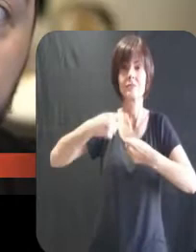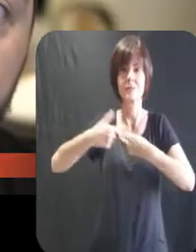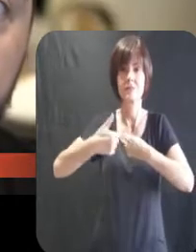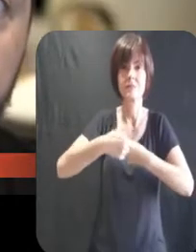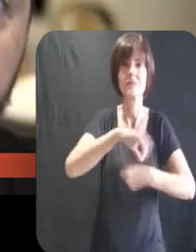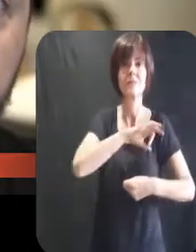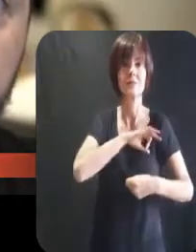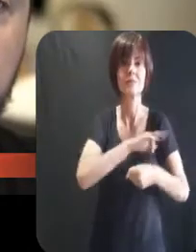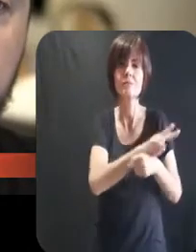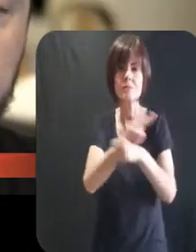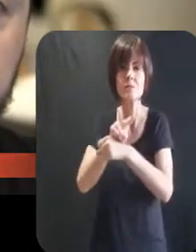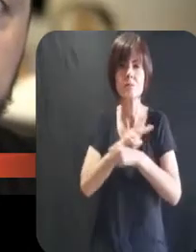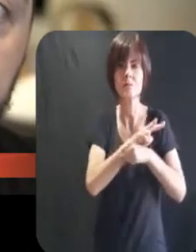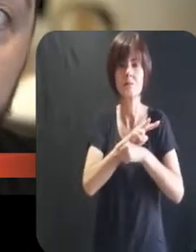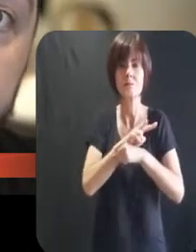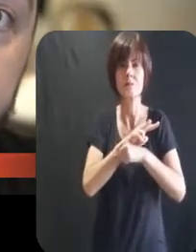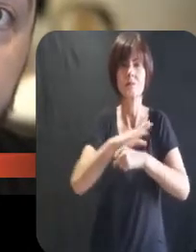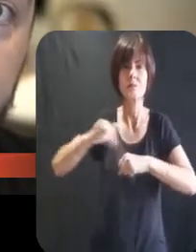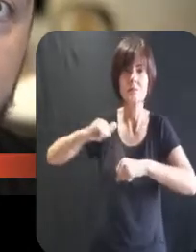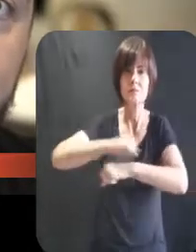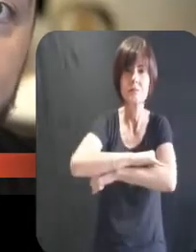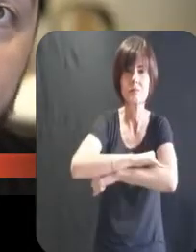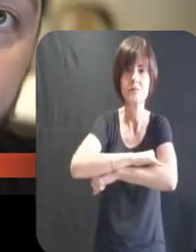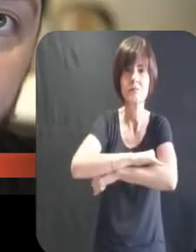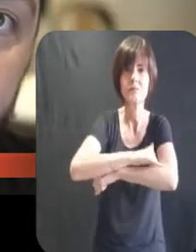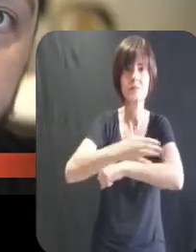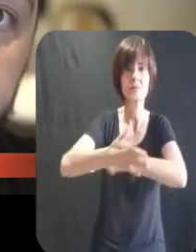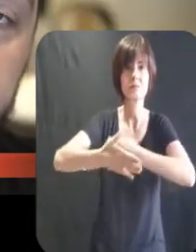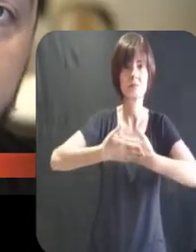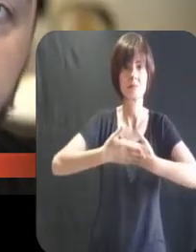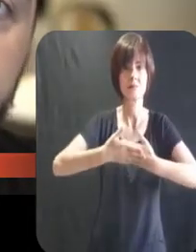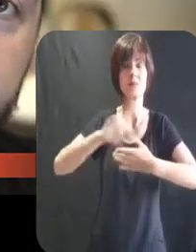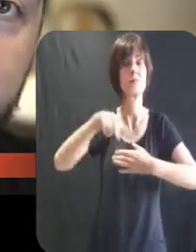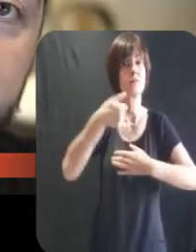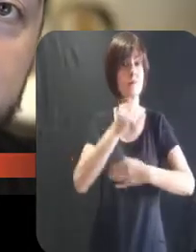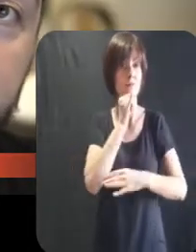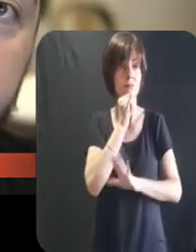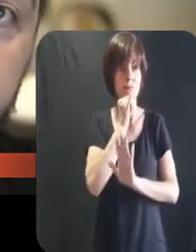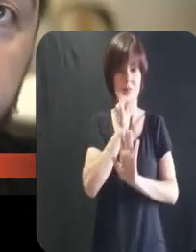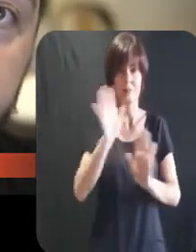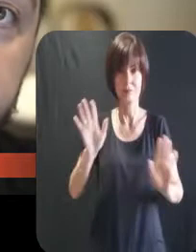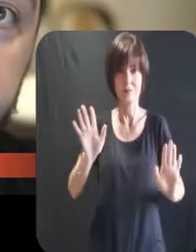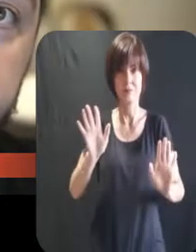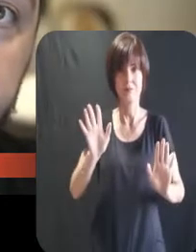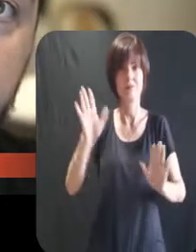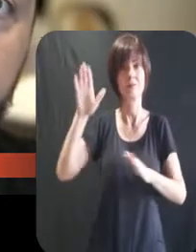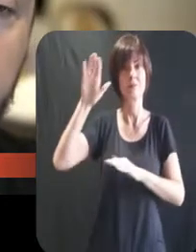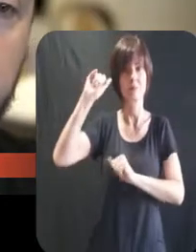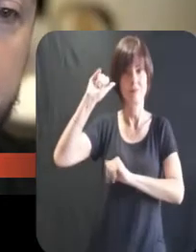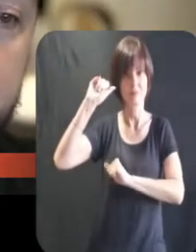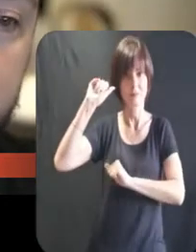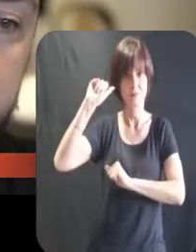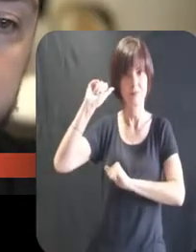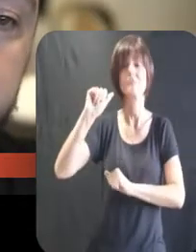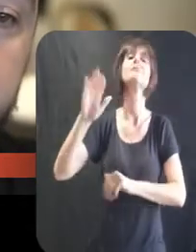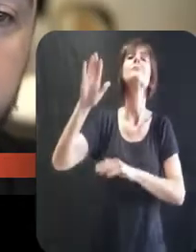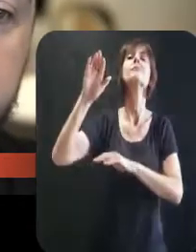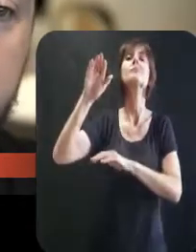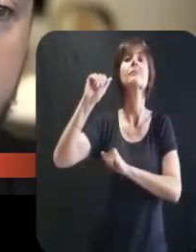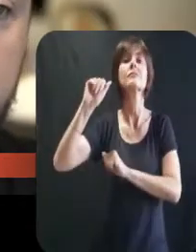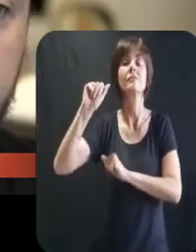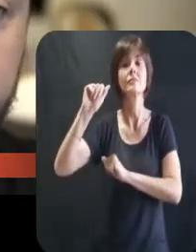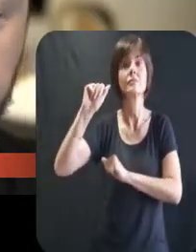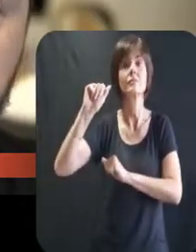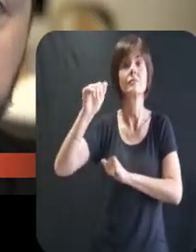parar, quando a gente demora para implementar isso, a gente não sabe que teto que pode ser. Eu vou dar um outro exemplo para